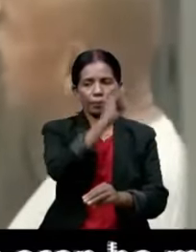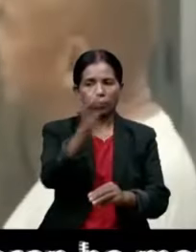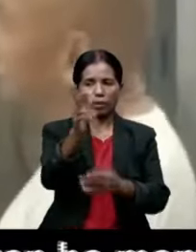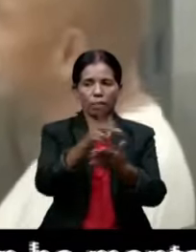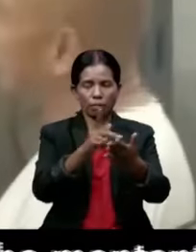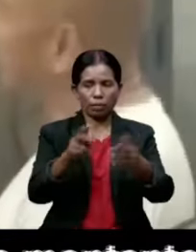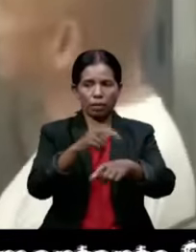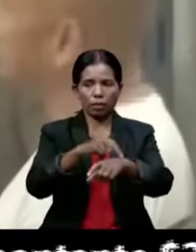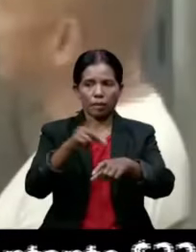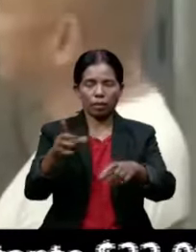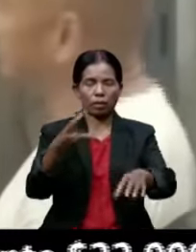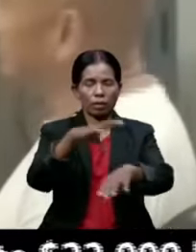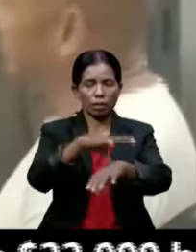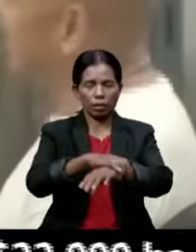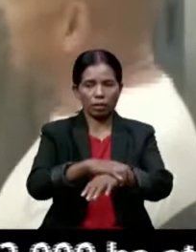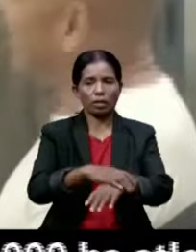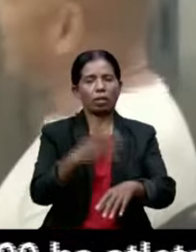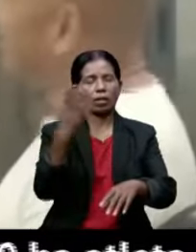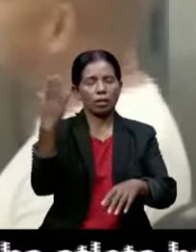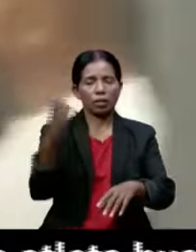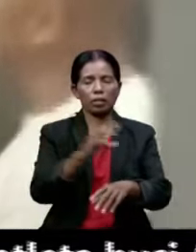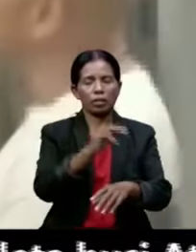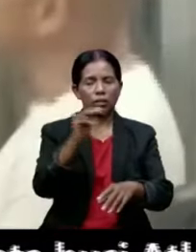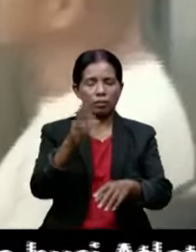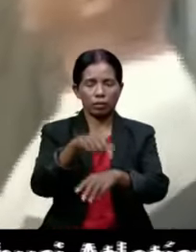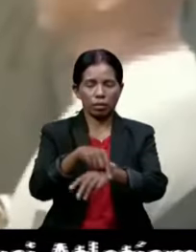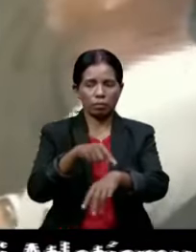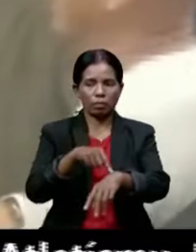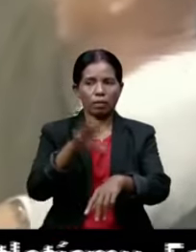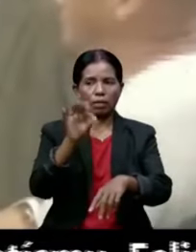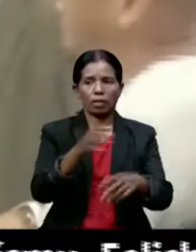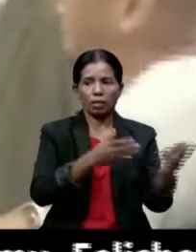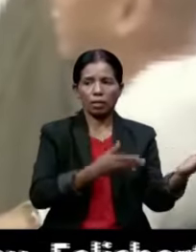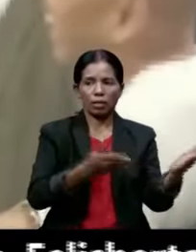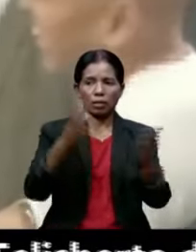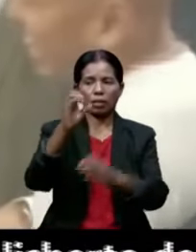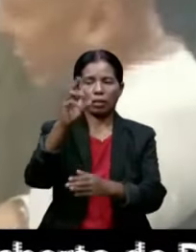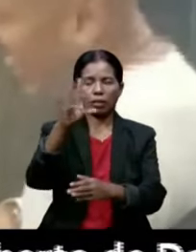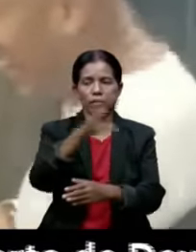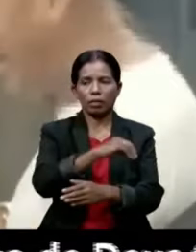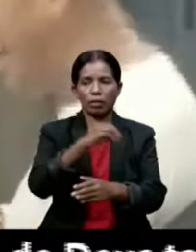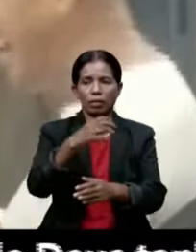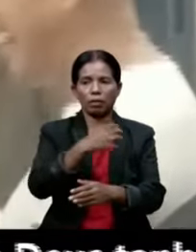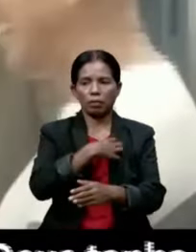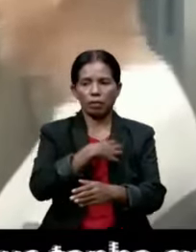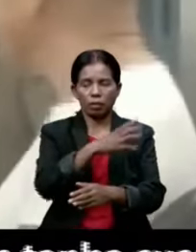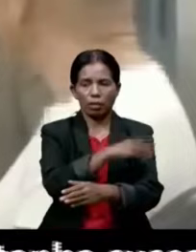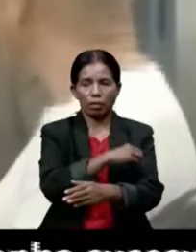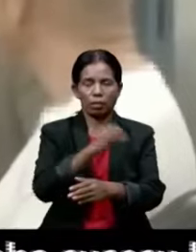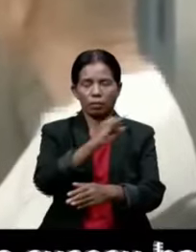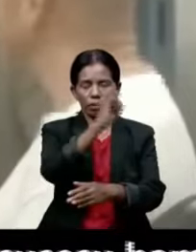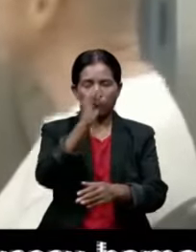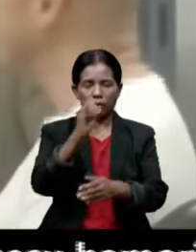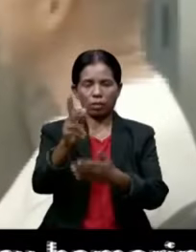Criminal Nacional executa mandado de detenção e a segunda lorraia Tucunen, o de Lori Arguido para Comando Geral Penetele, Departamento de